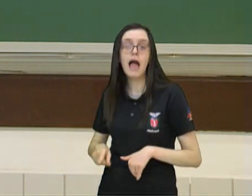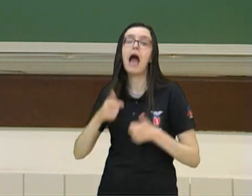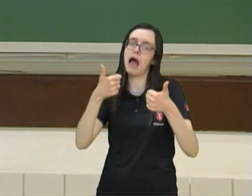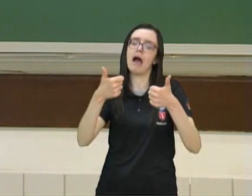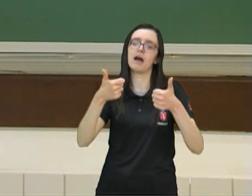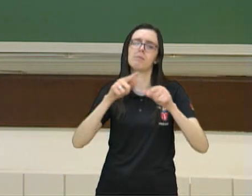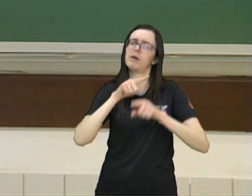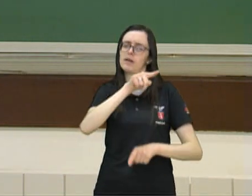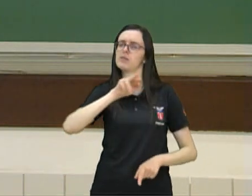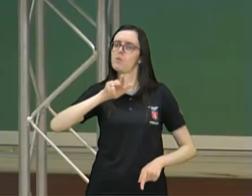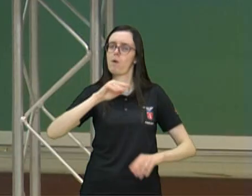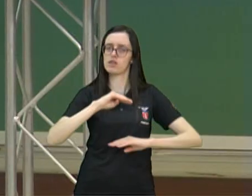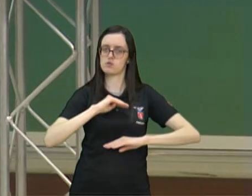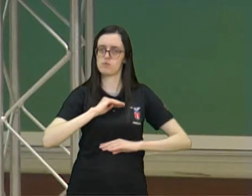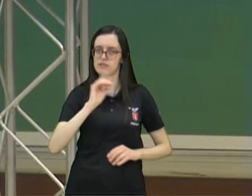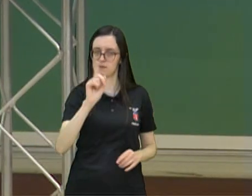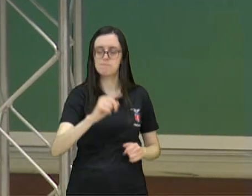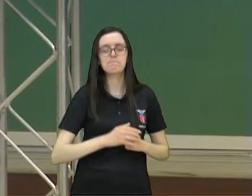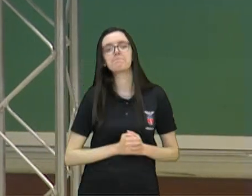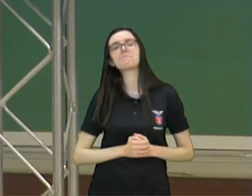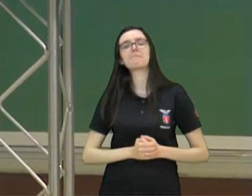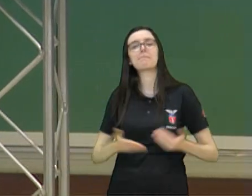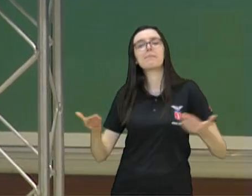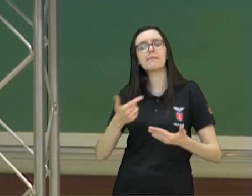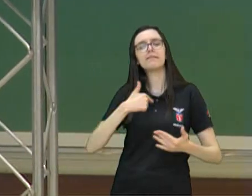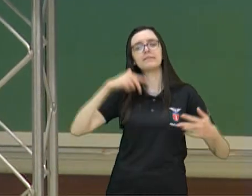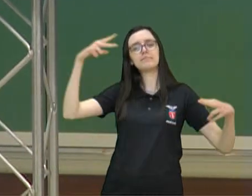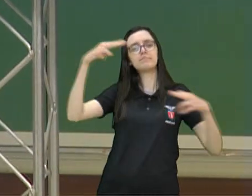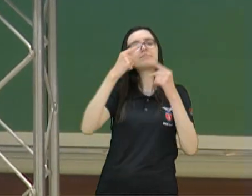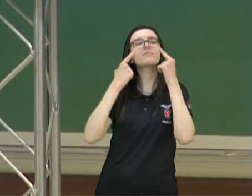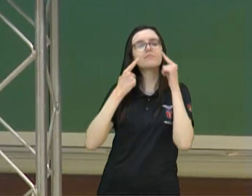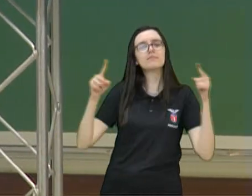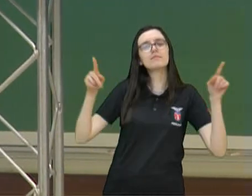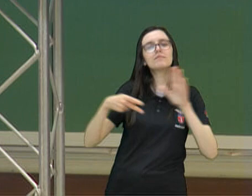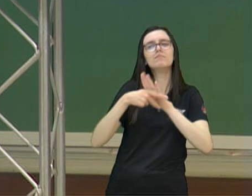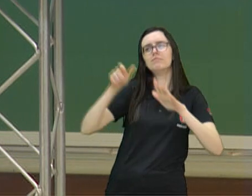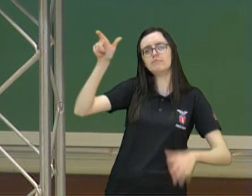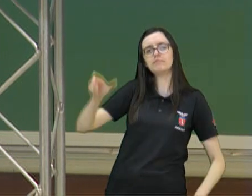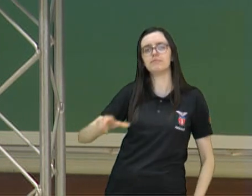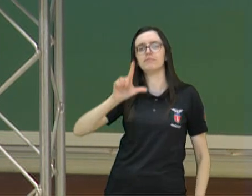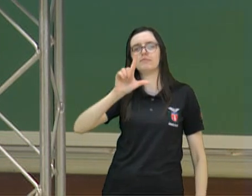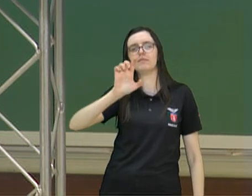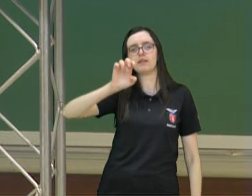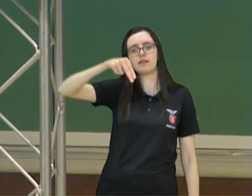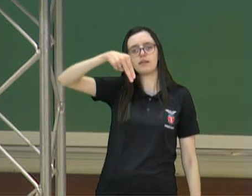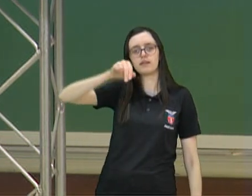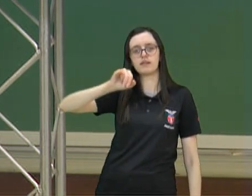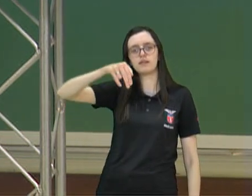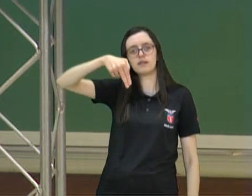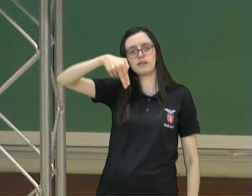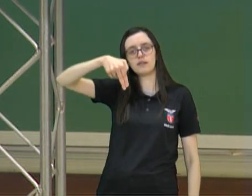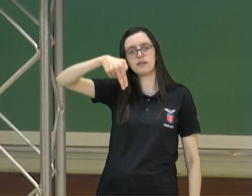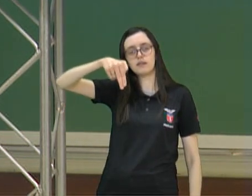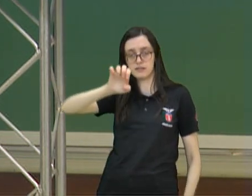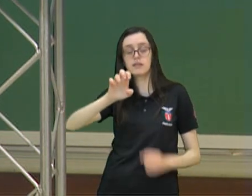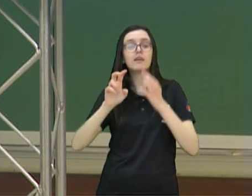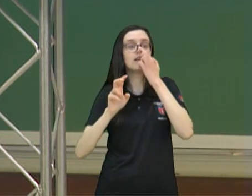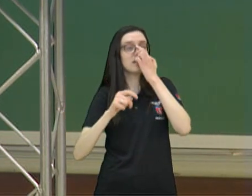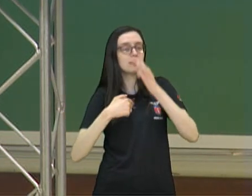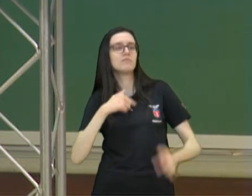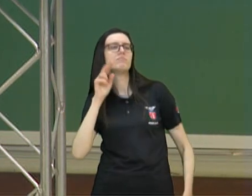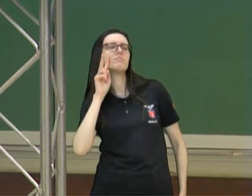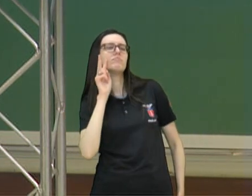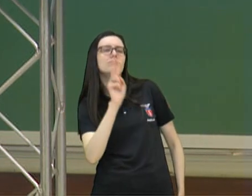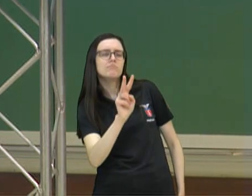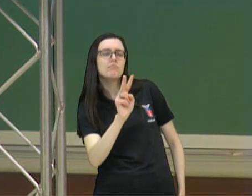importante. Trouxe para vocês o trecho de uma música do Lenine chamado Paciência. Vou fazer a